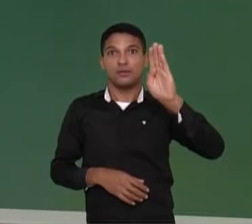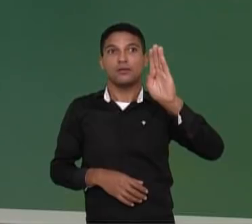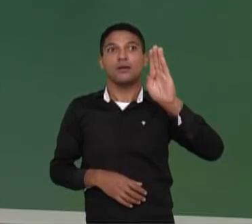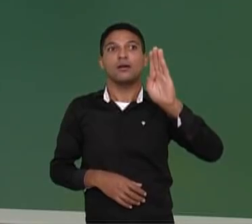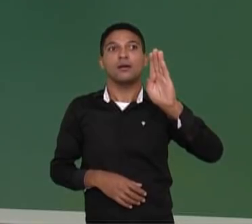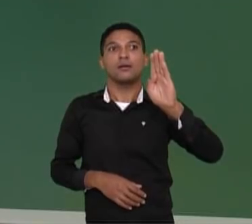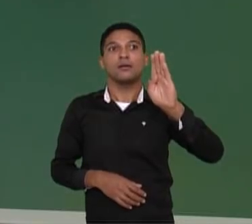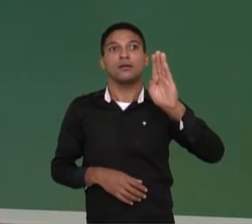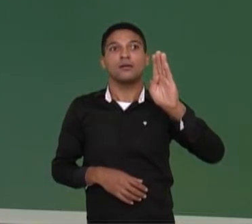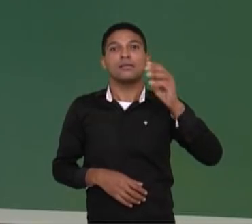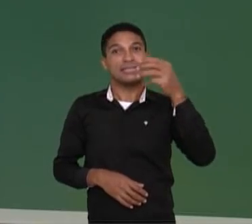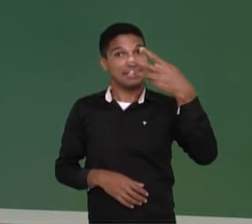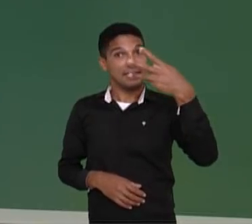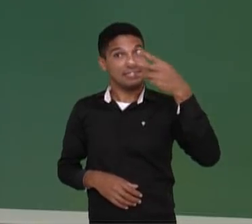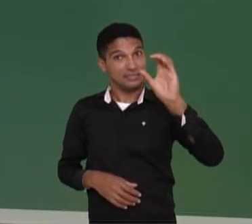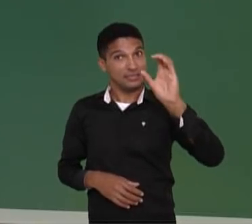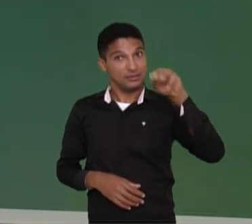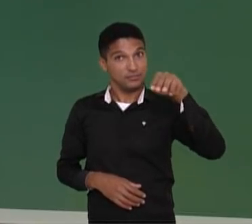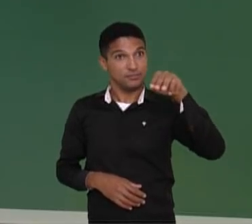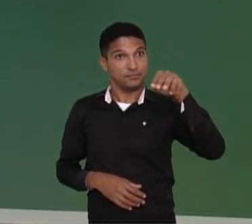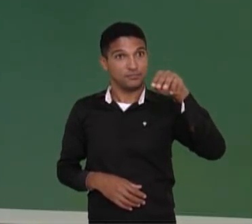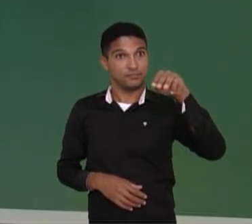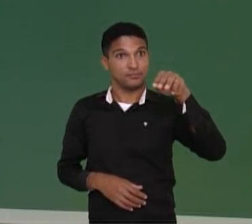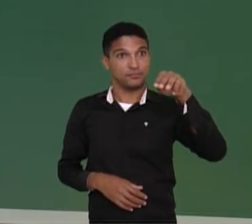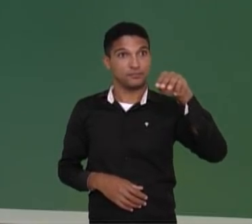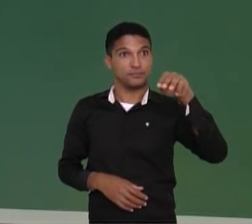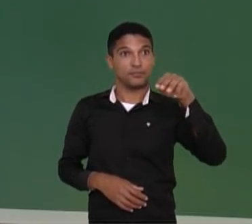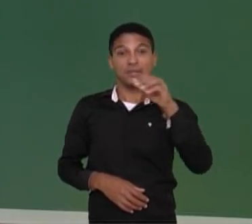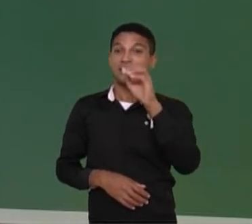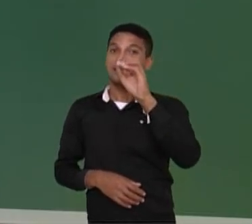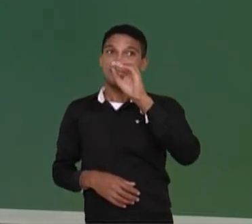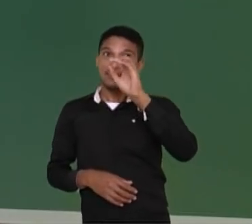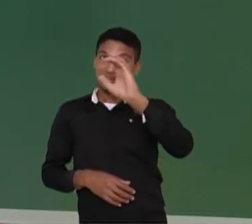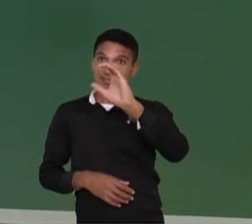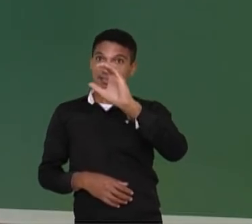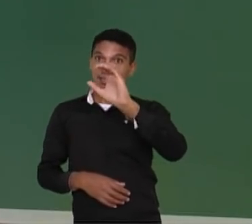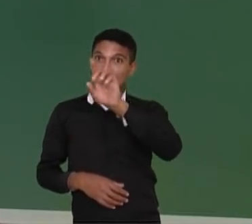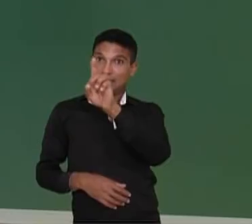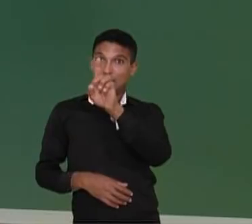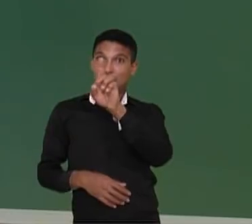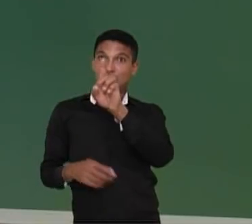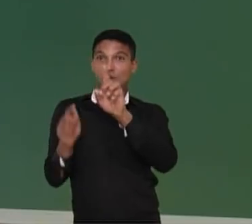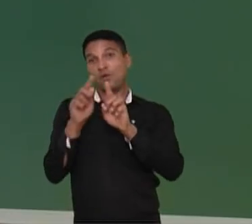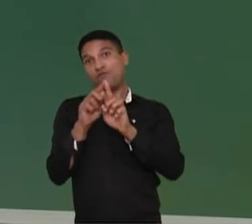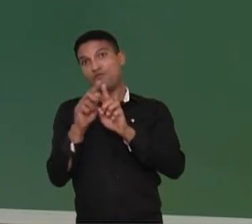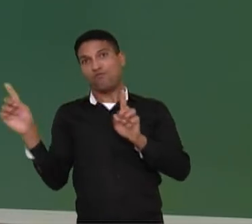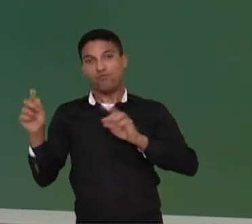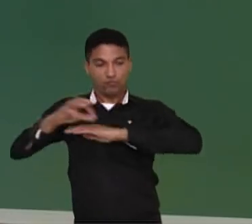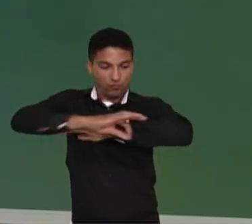caso, né, completando aqui, o meu AB é 3 centímetros e o CD 6 centímetros.